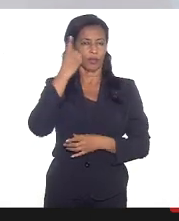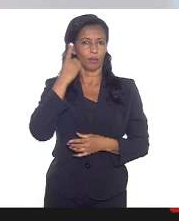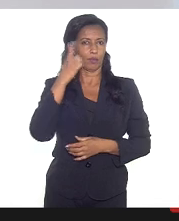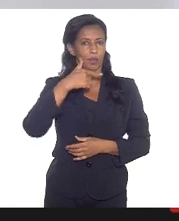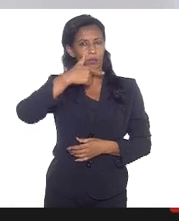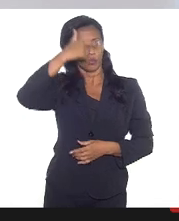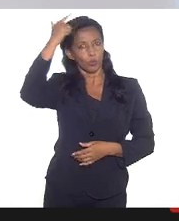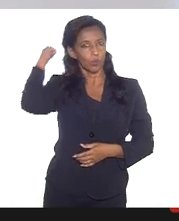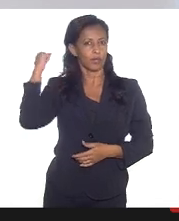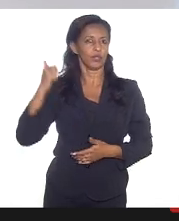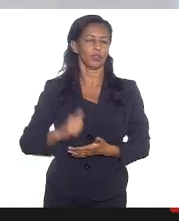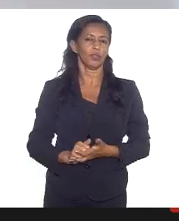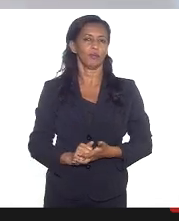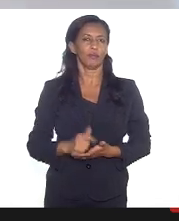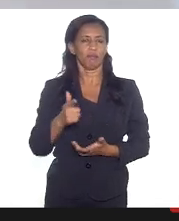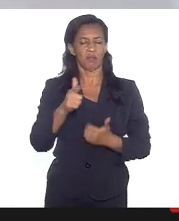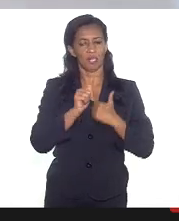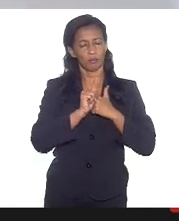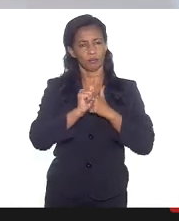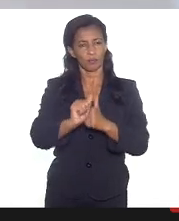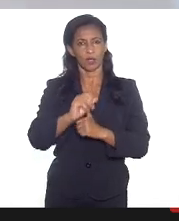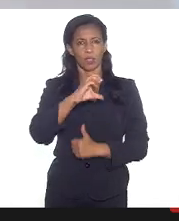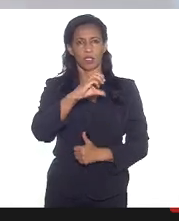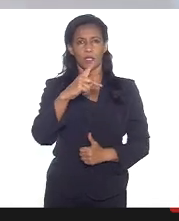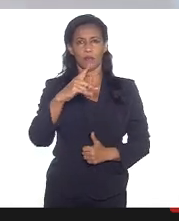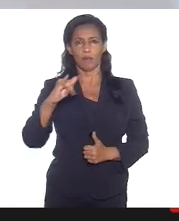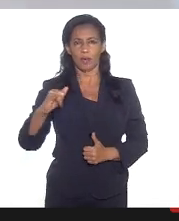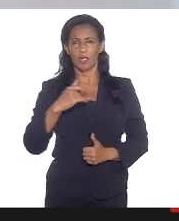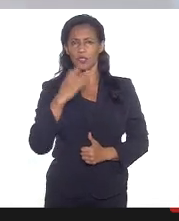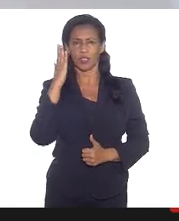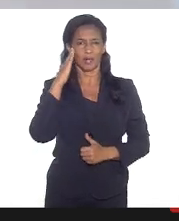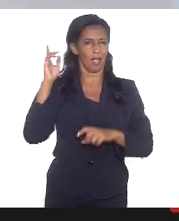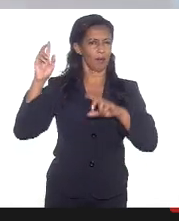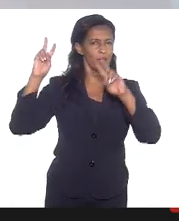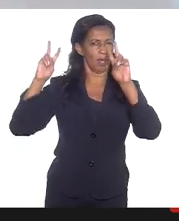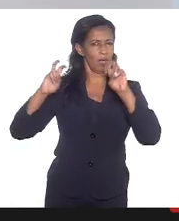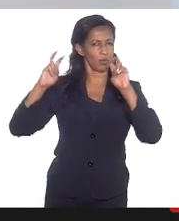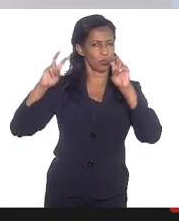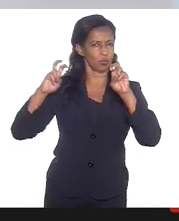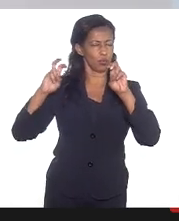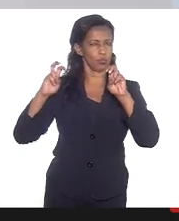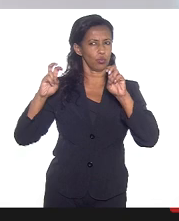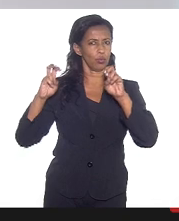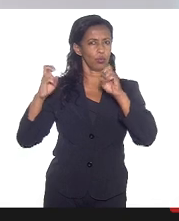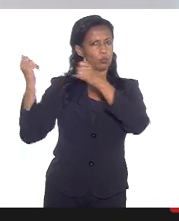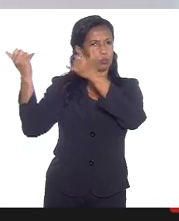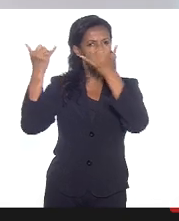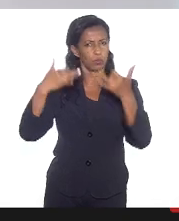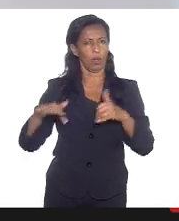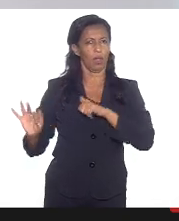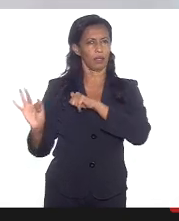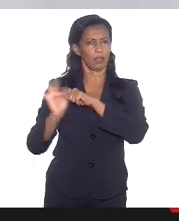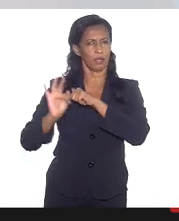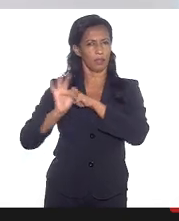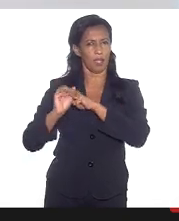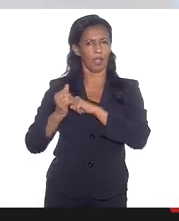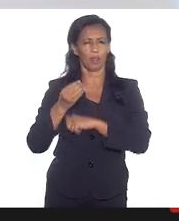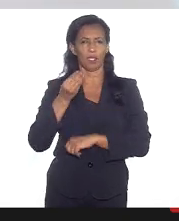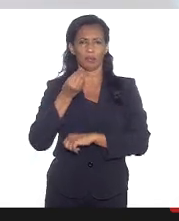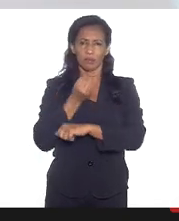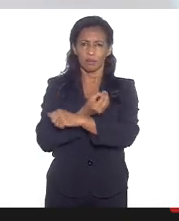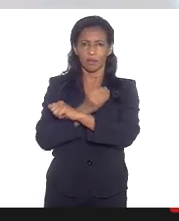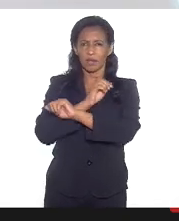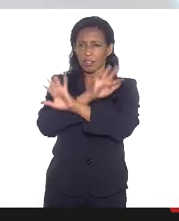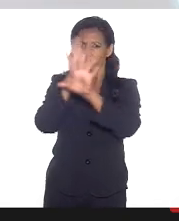Paulo, pela condução da CPI, que a gente vê que são assuntos discutidos de forma muito técnica, muito transparente, e a